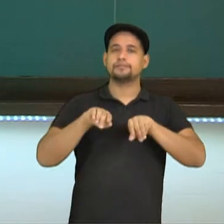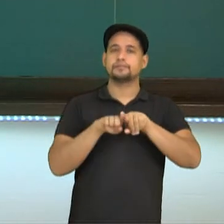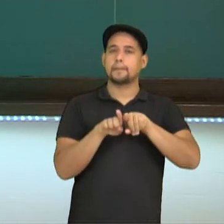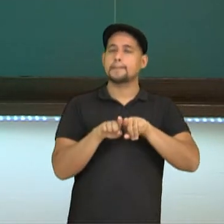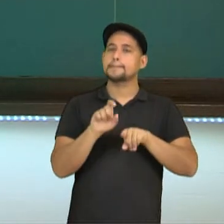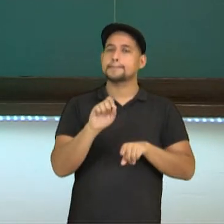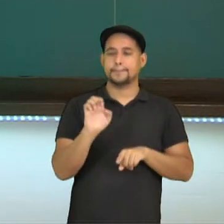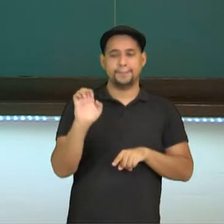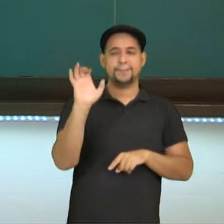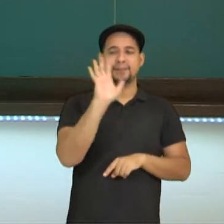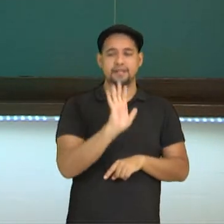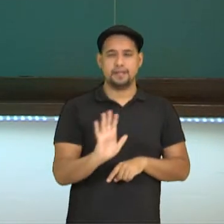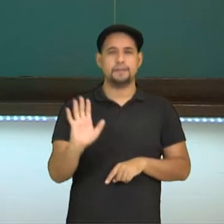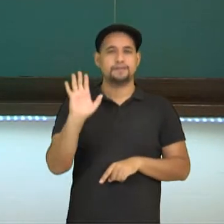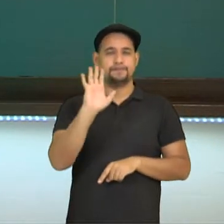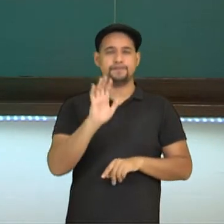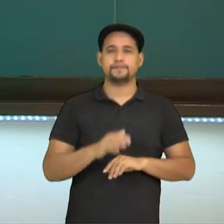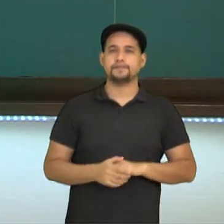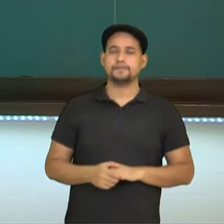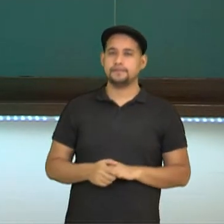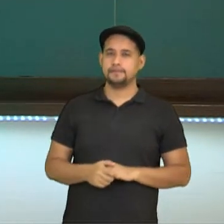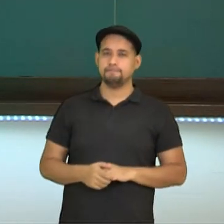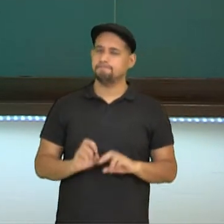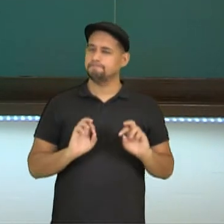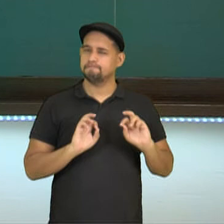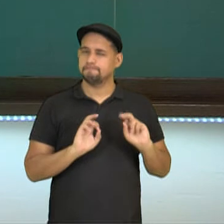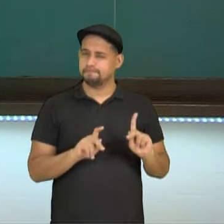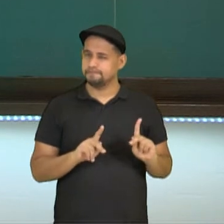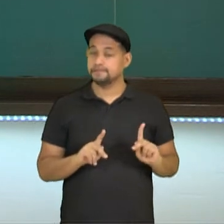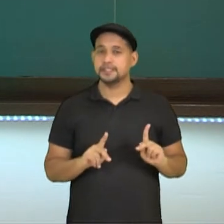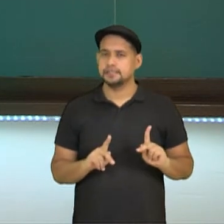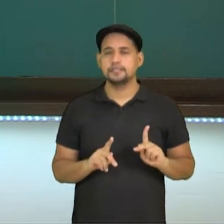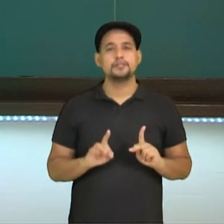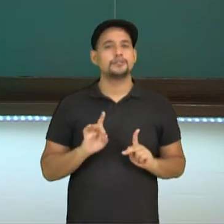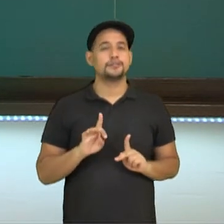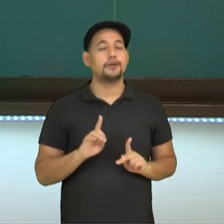da Europa. Ok, criança?